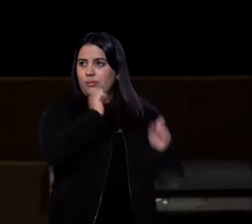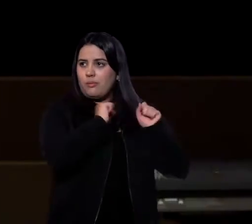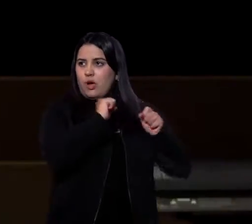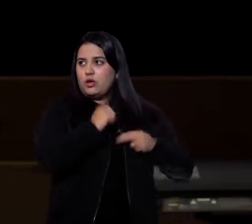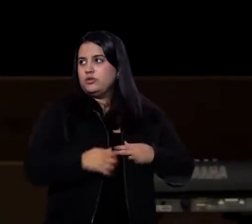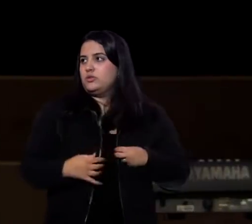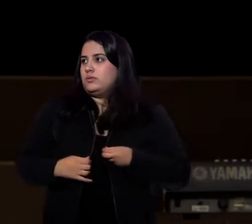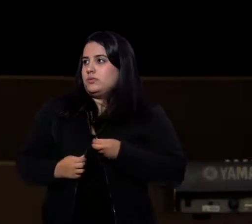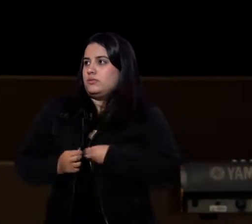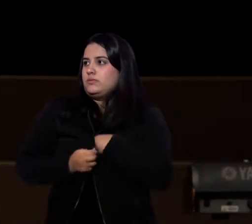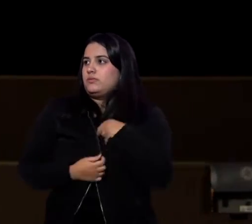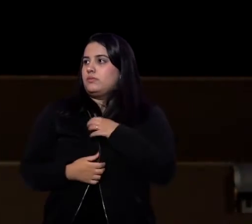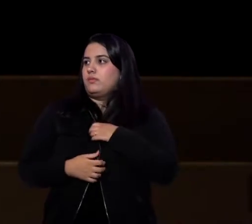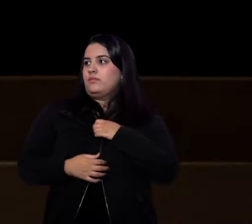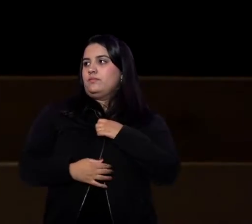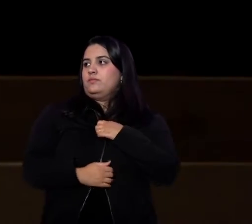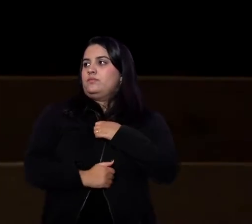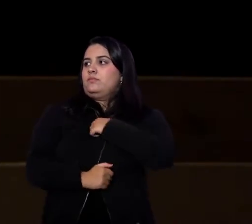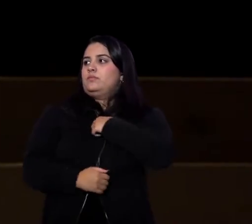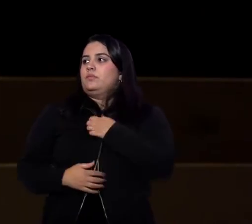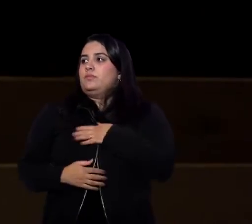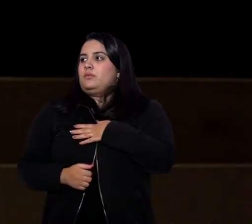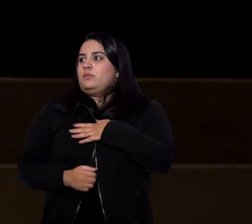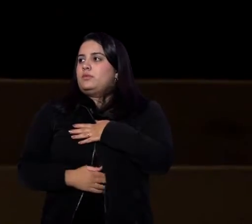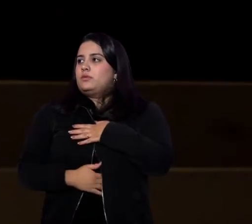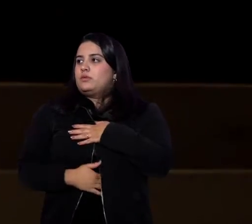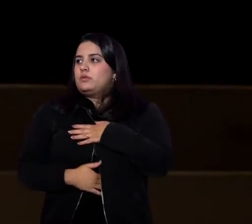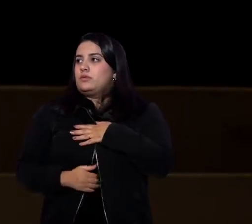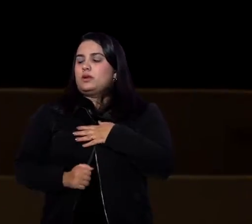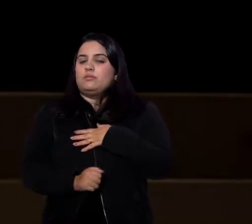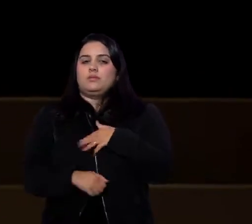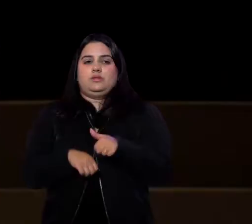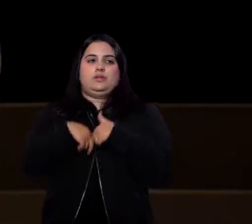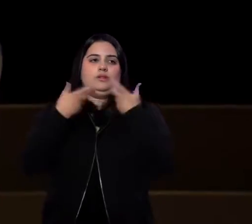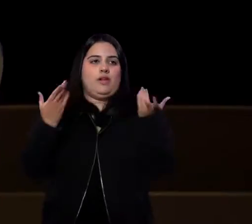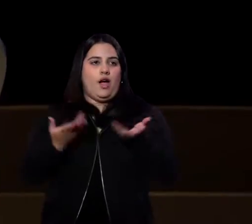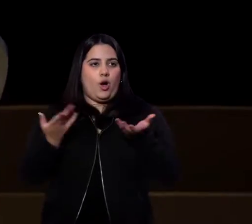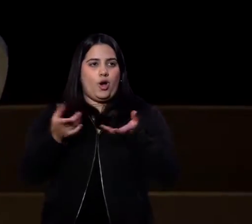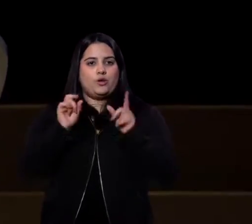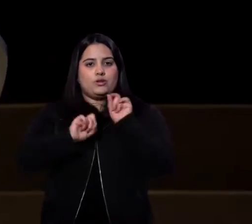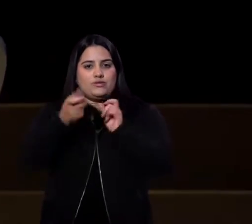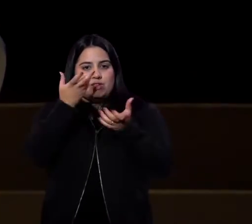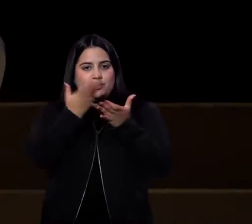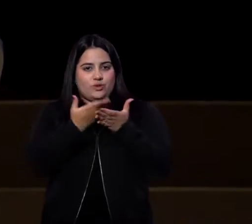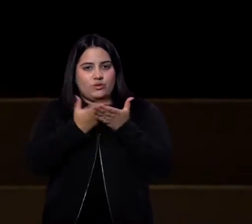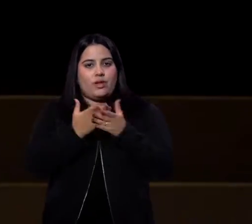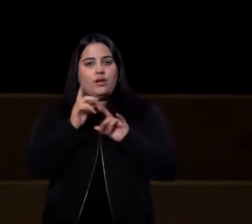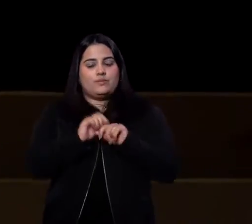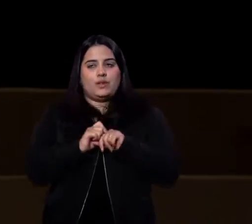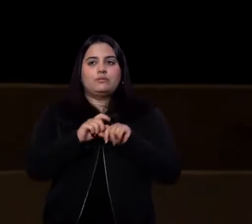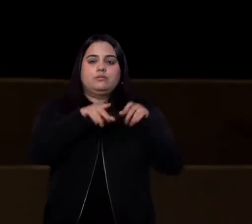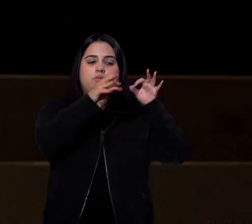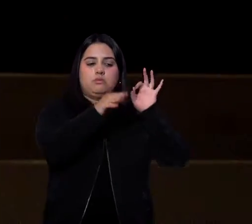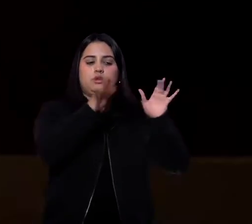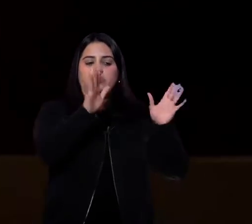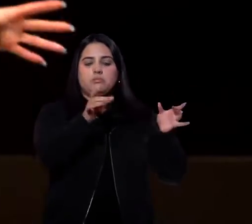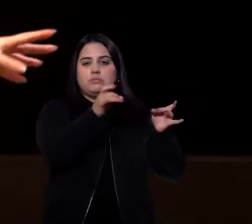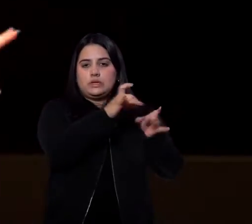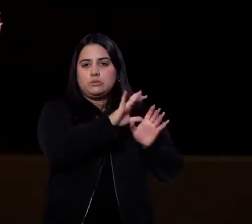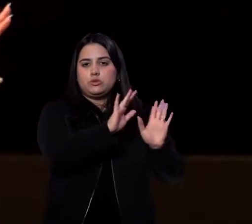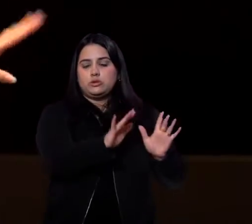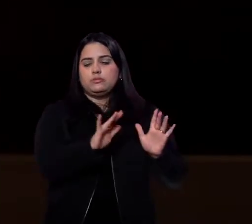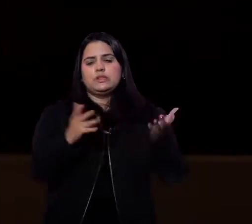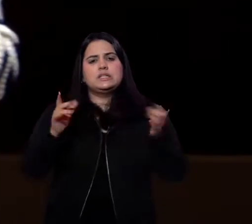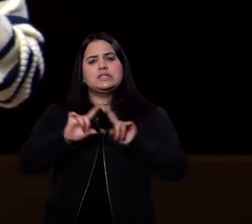agora, o que a gente vai, estudar aqui é o que a gente vai fazer depois do tribunal.